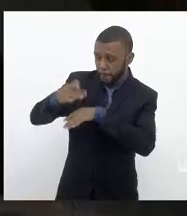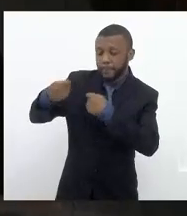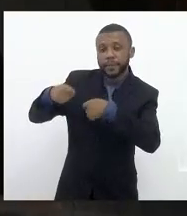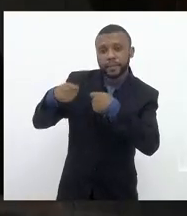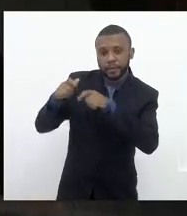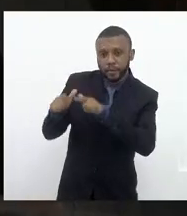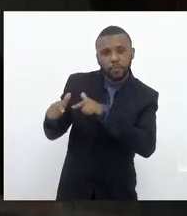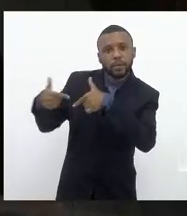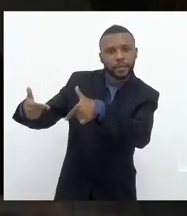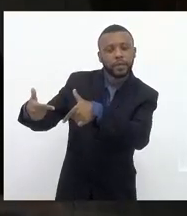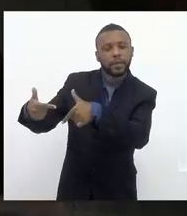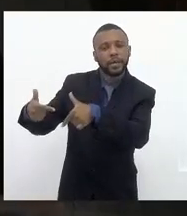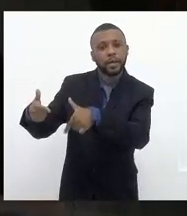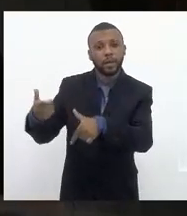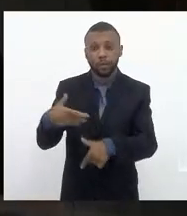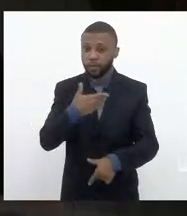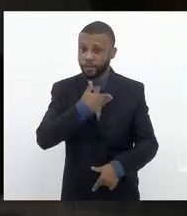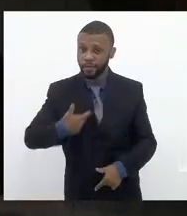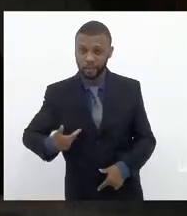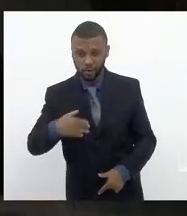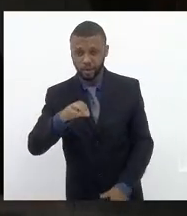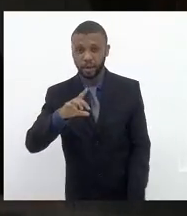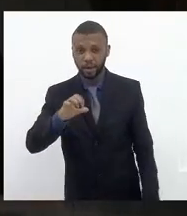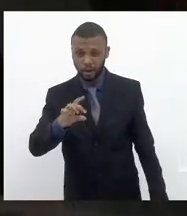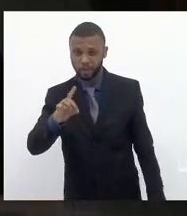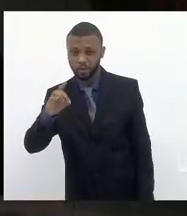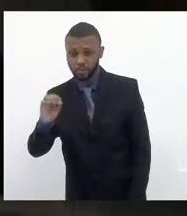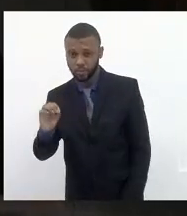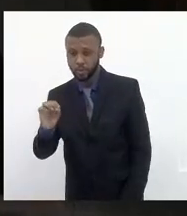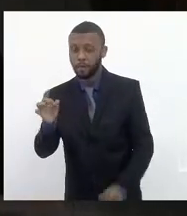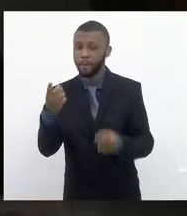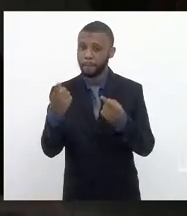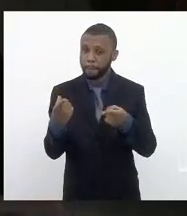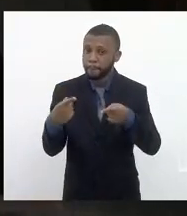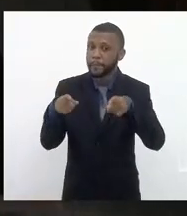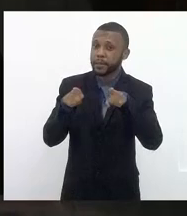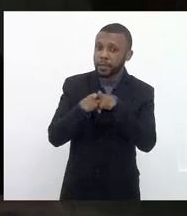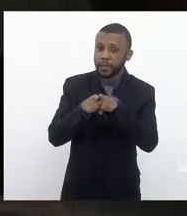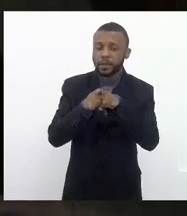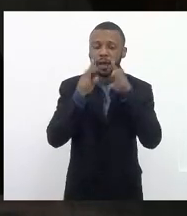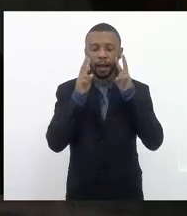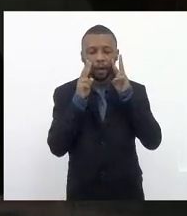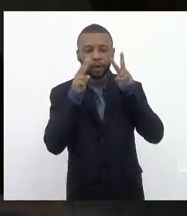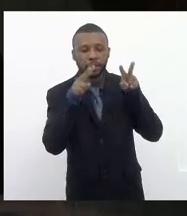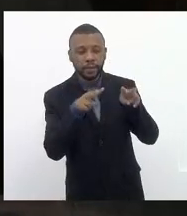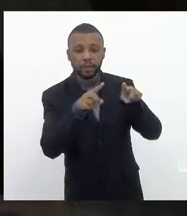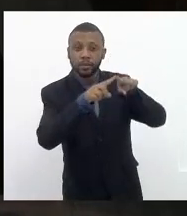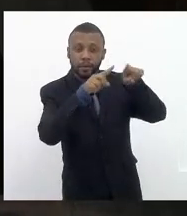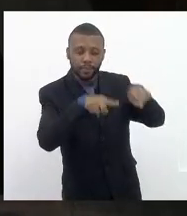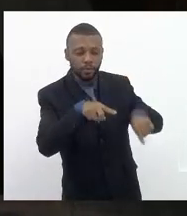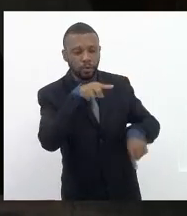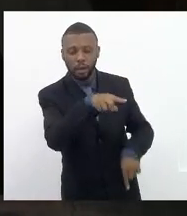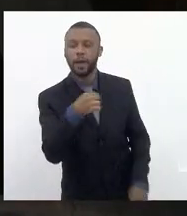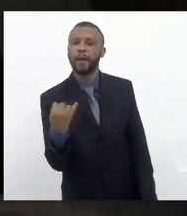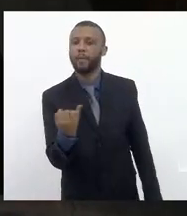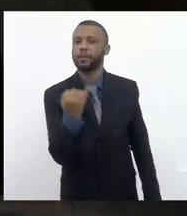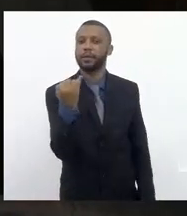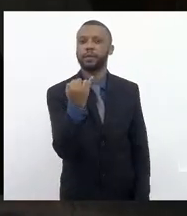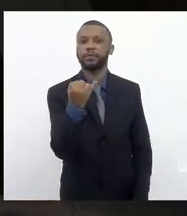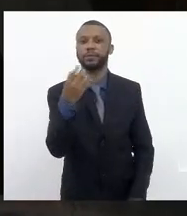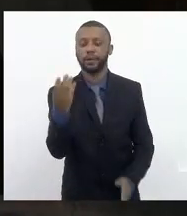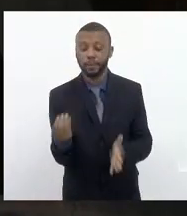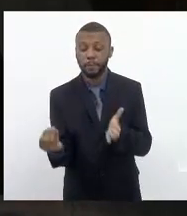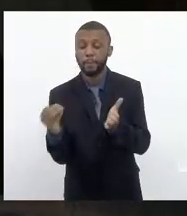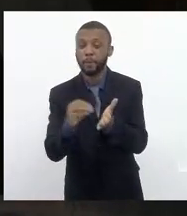parceria reconhecendo a importância do Servidor colocou e em